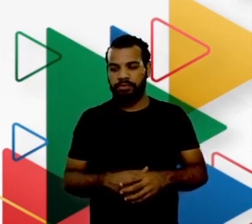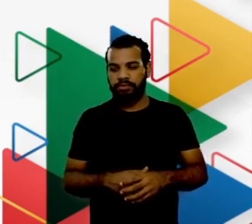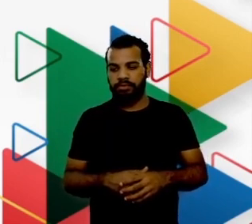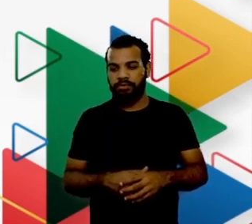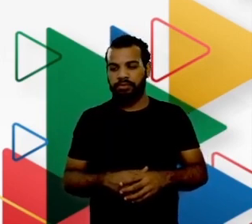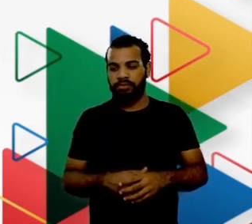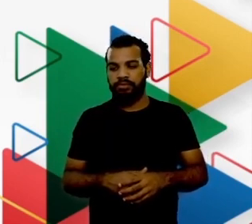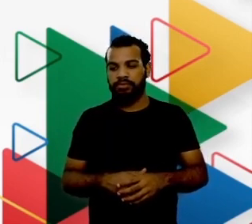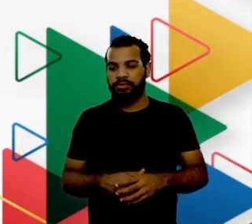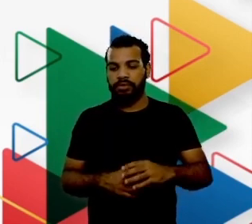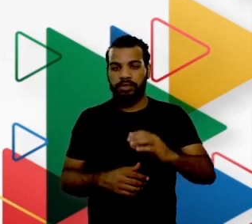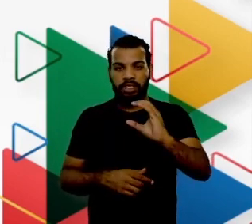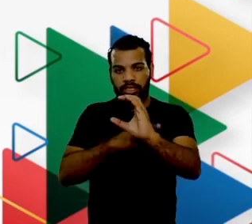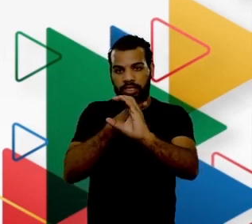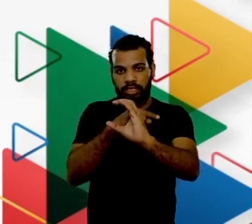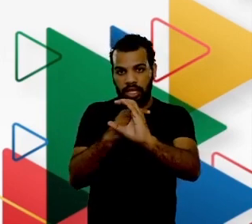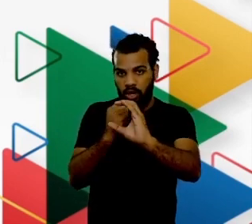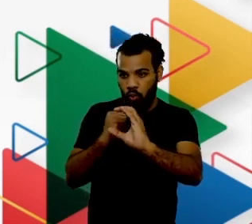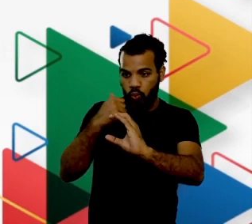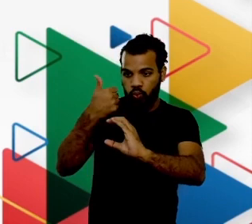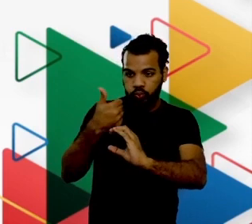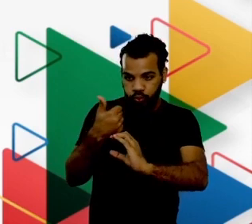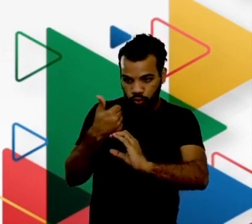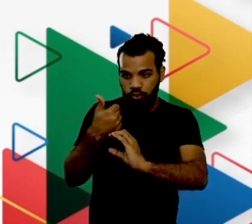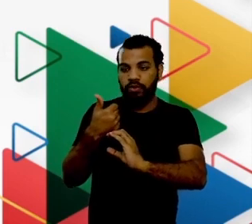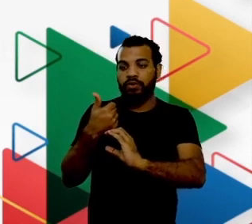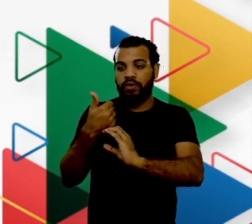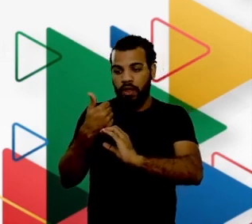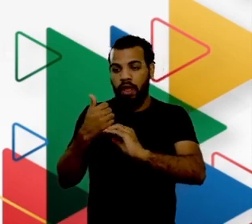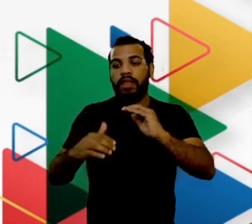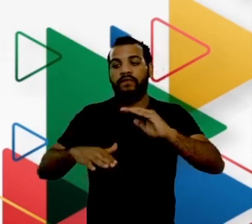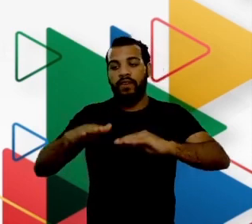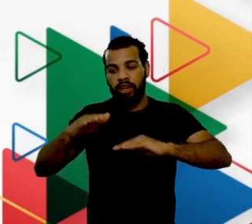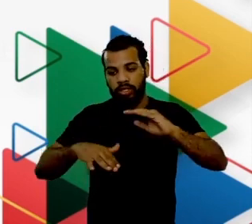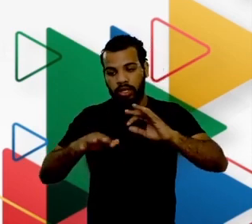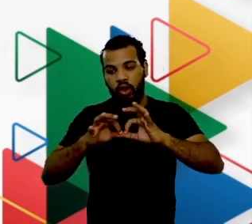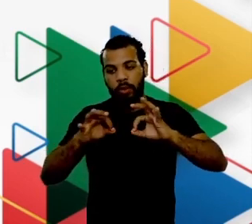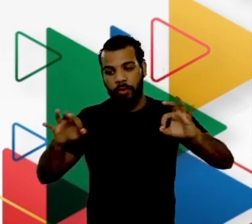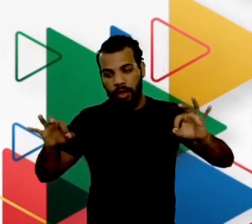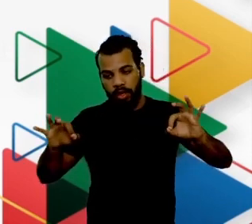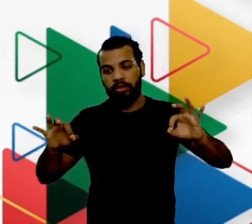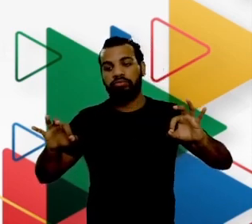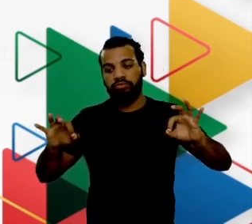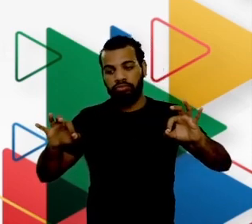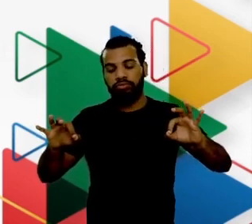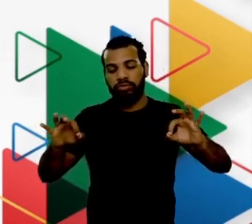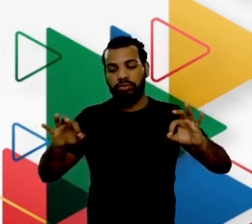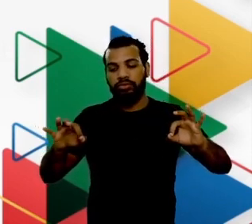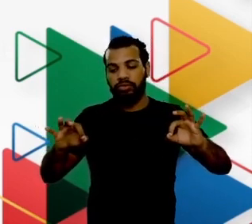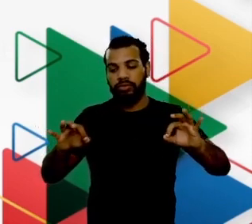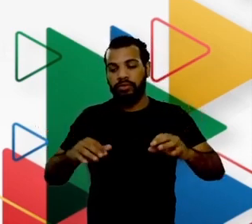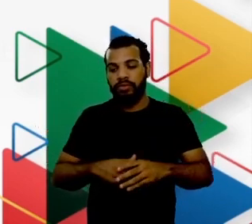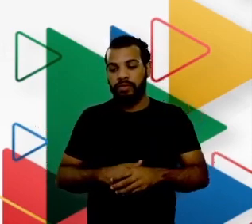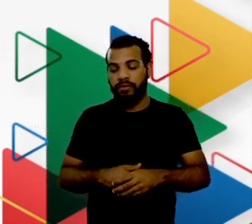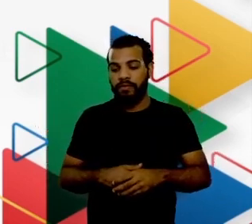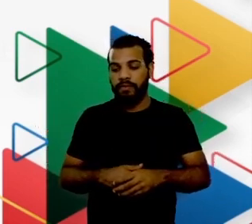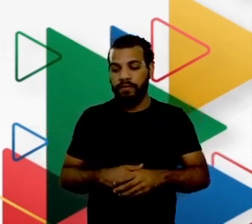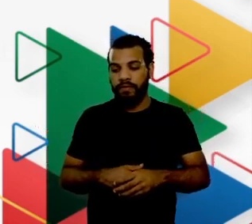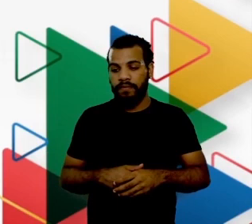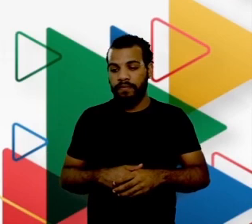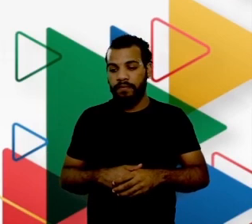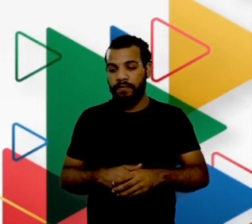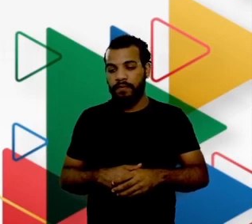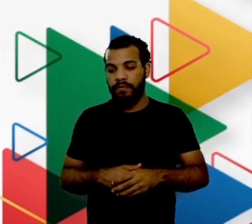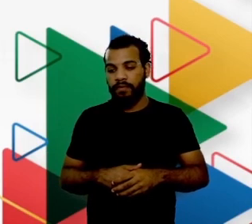é o comprimento inicial, vale 100 metros. O alfa é 17 vezes 10 menos 6. A